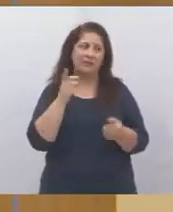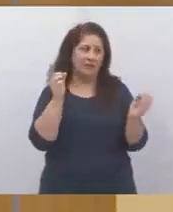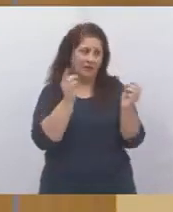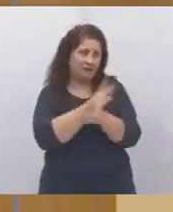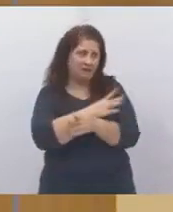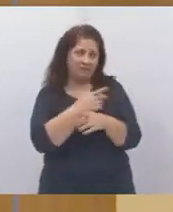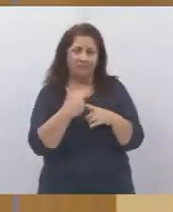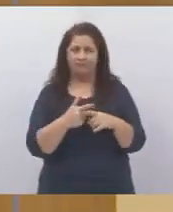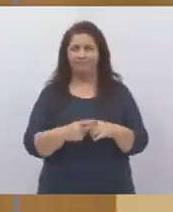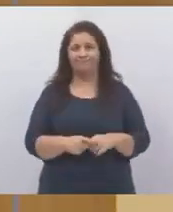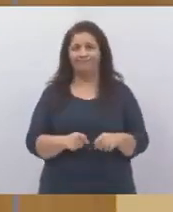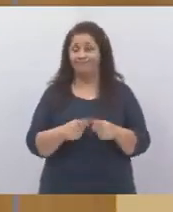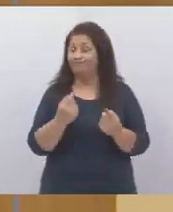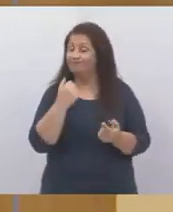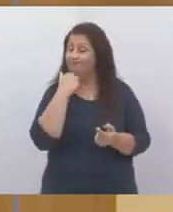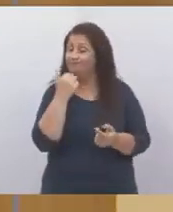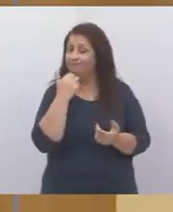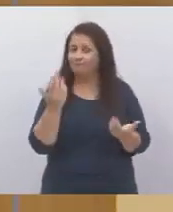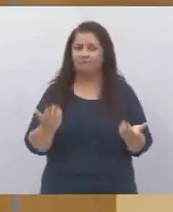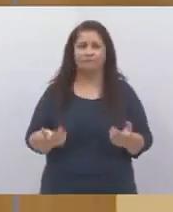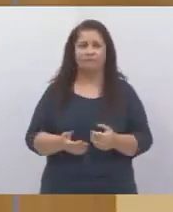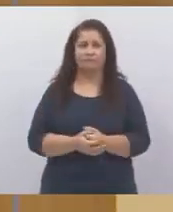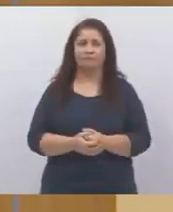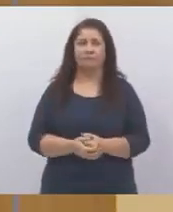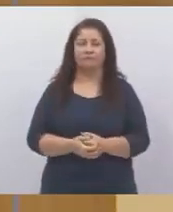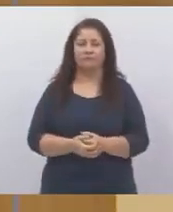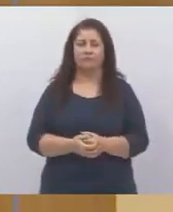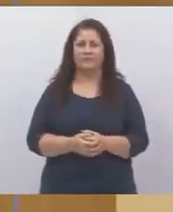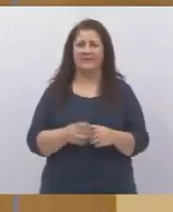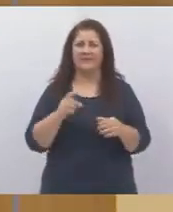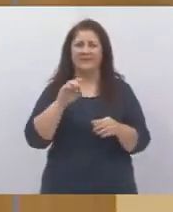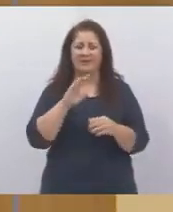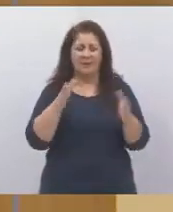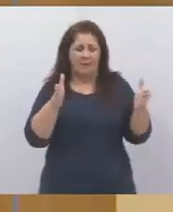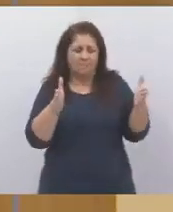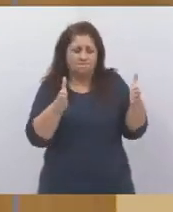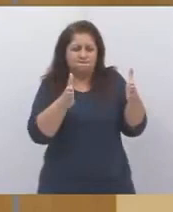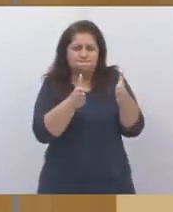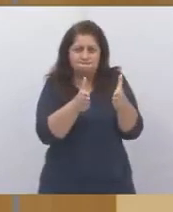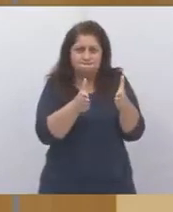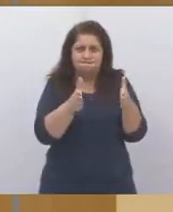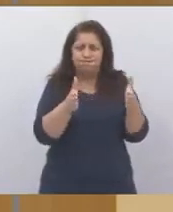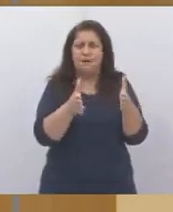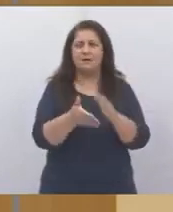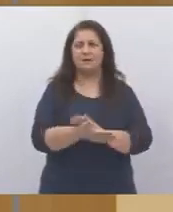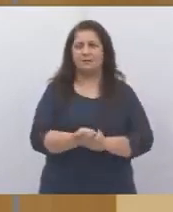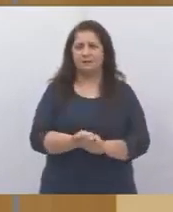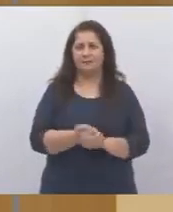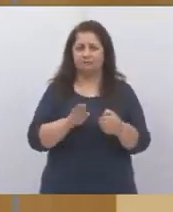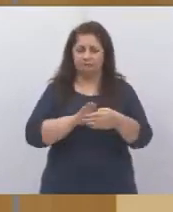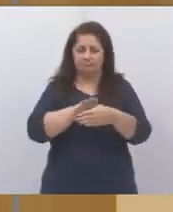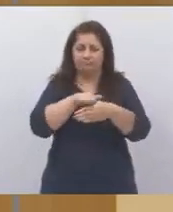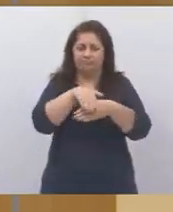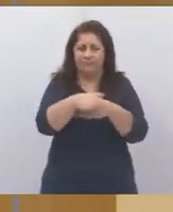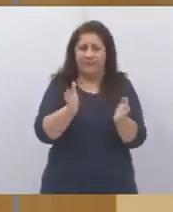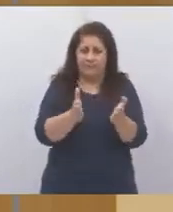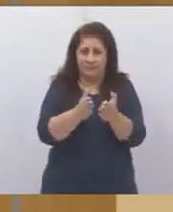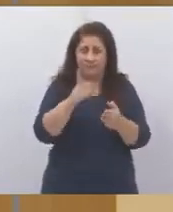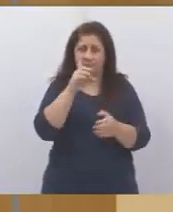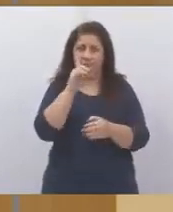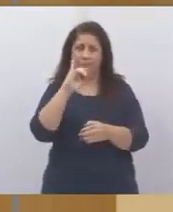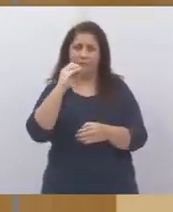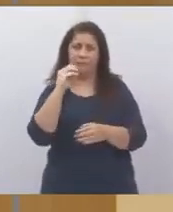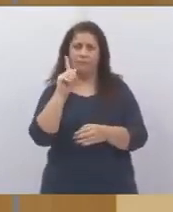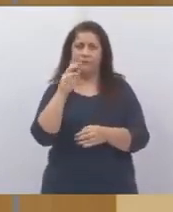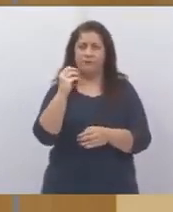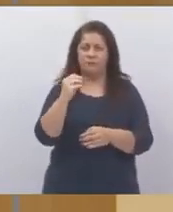Então essa obra não foi feita pelo contrário fizeram estrangulamento ali na na passagem da ponte na Diogo Fontes